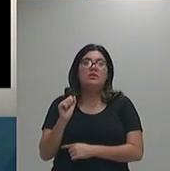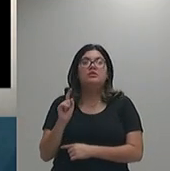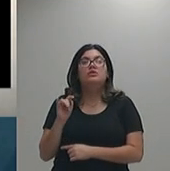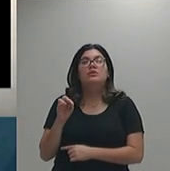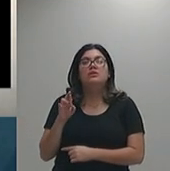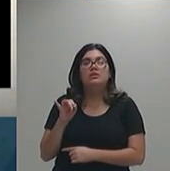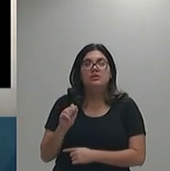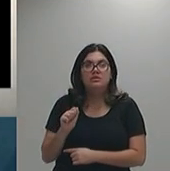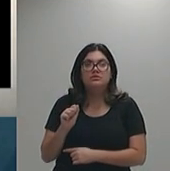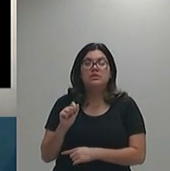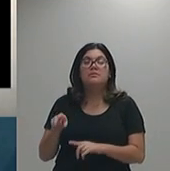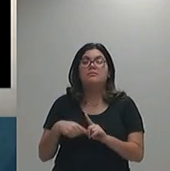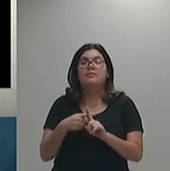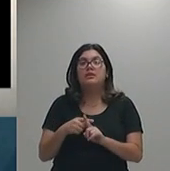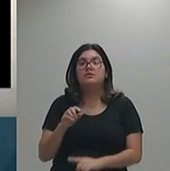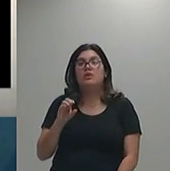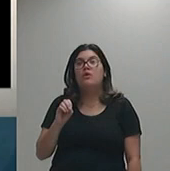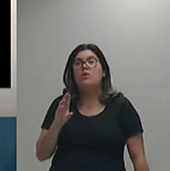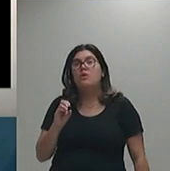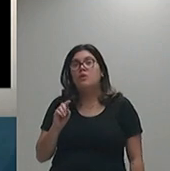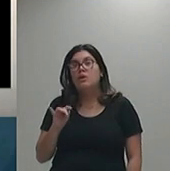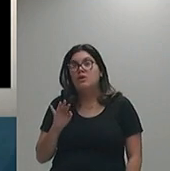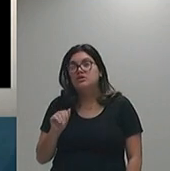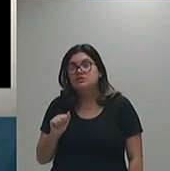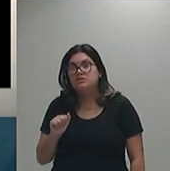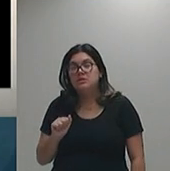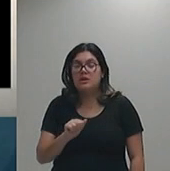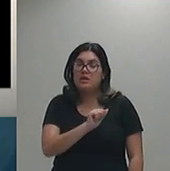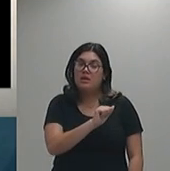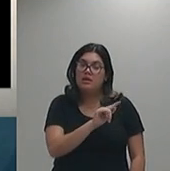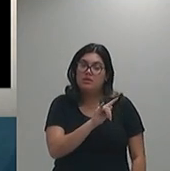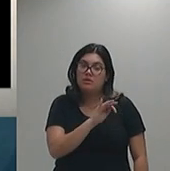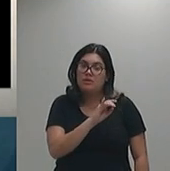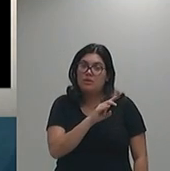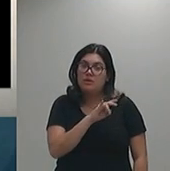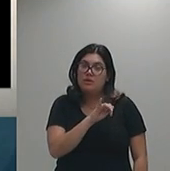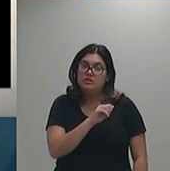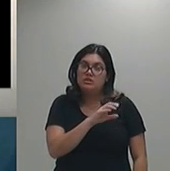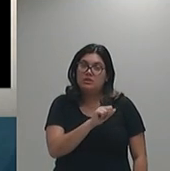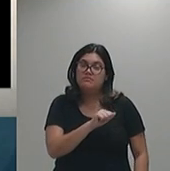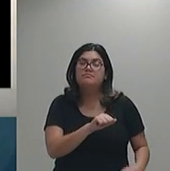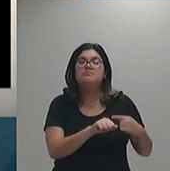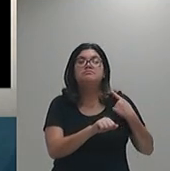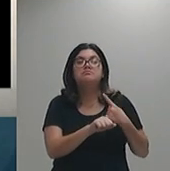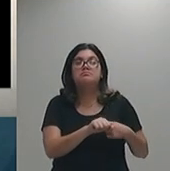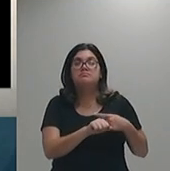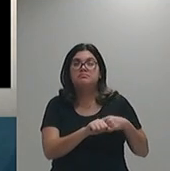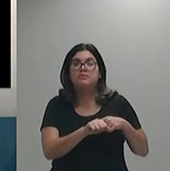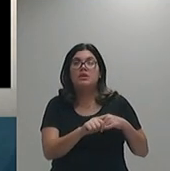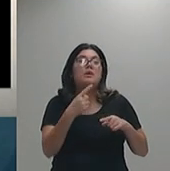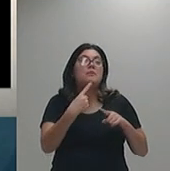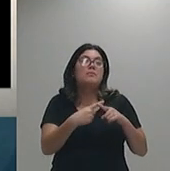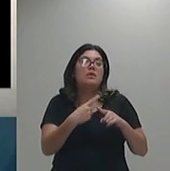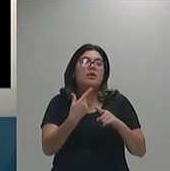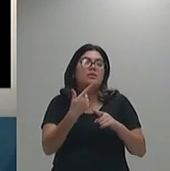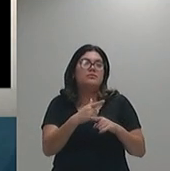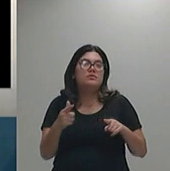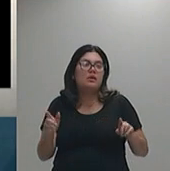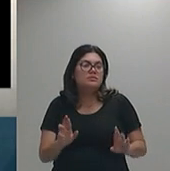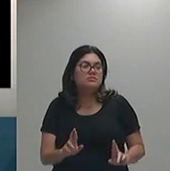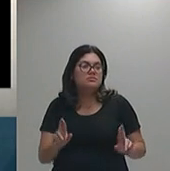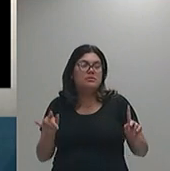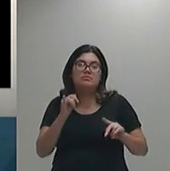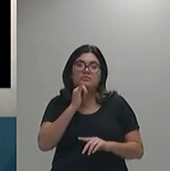Odontológica a primeira ontológica por Evidente é que não existe arbitragem eu não posso ser